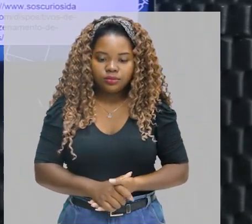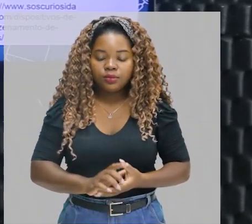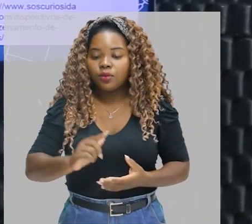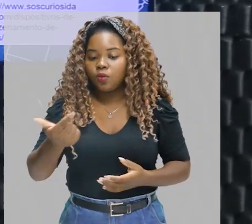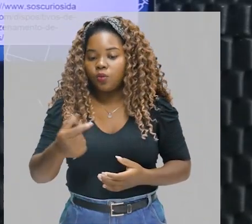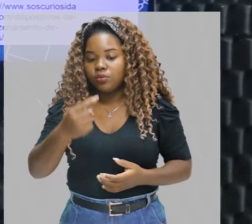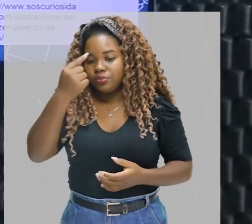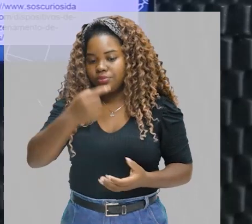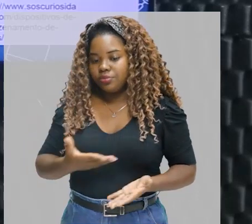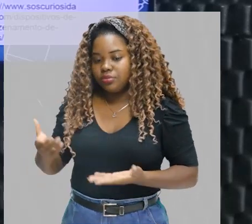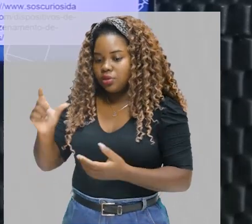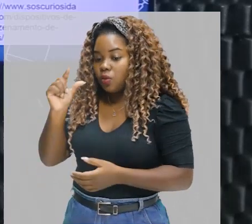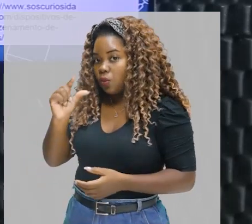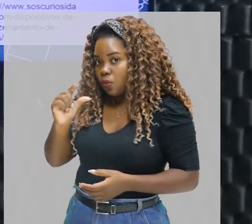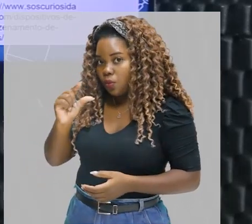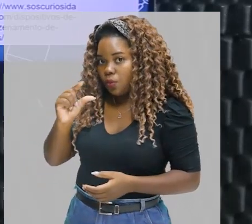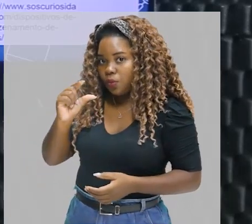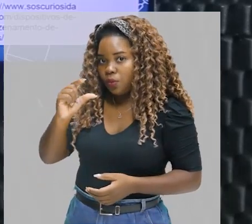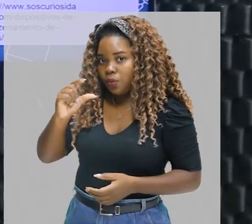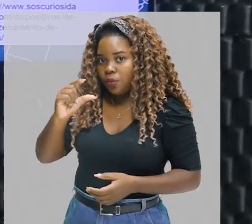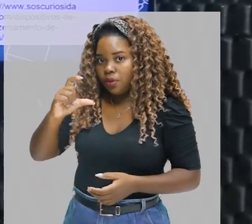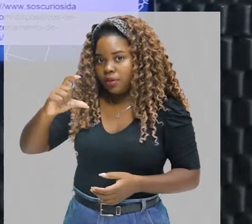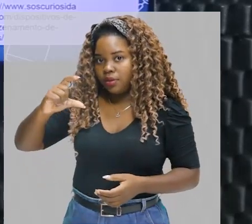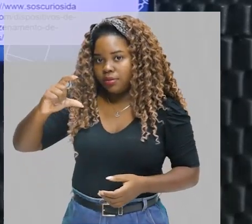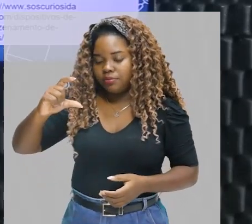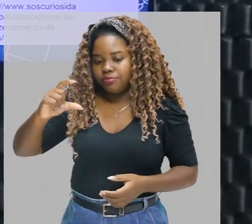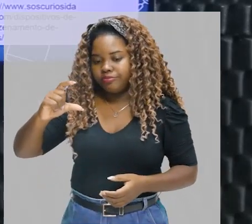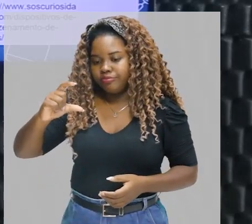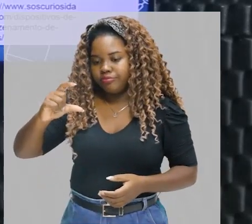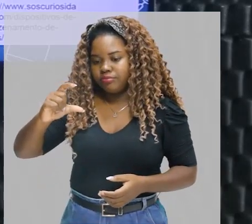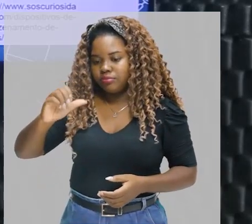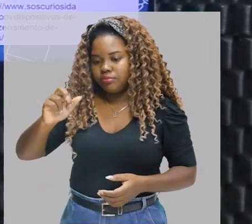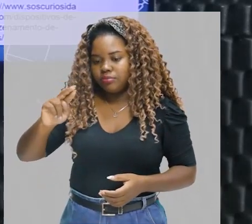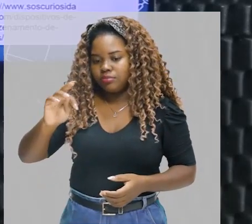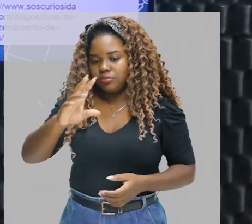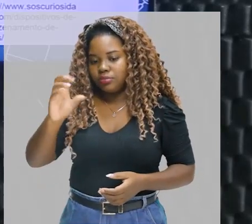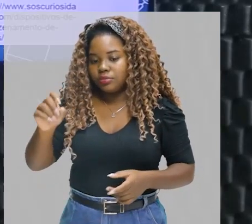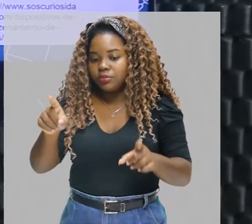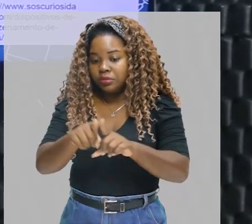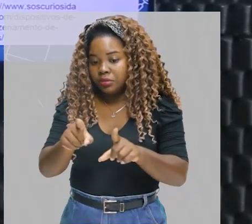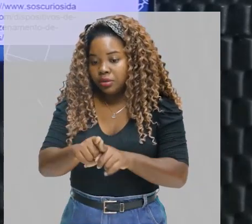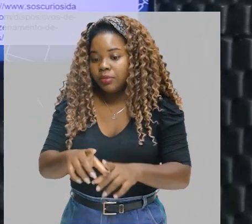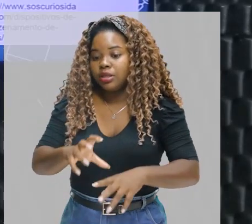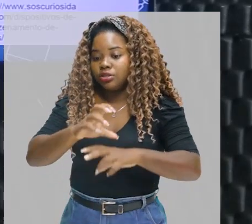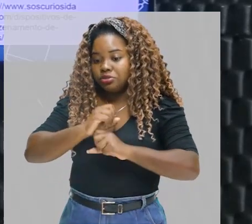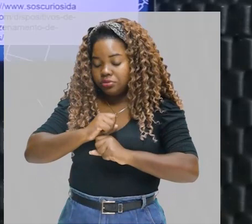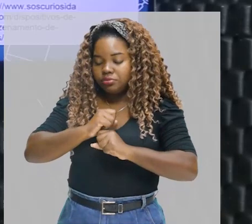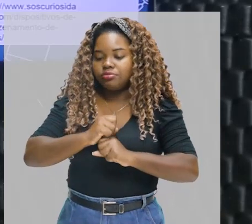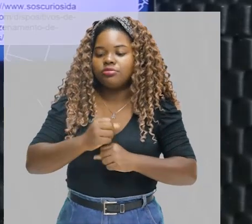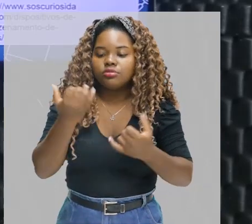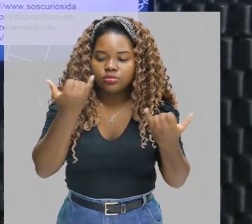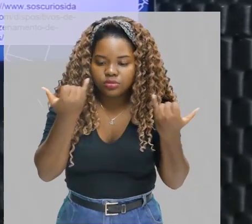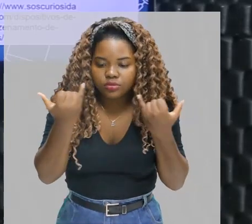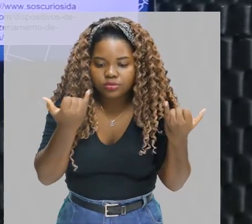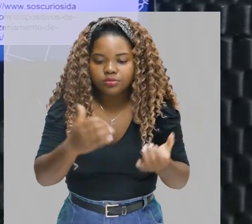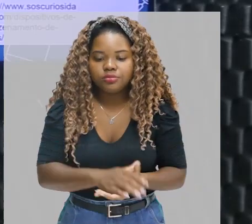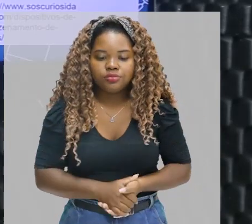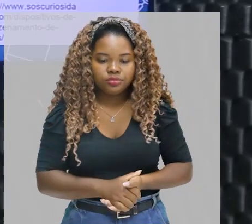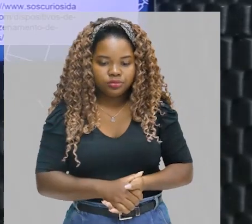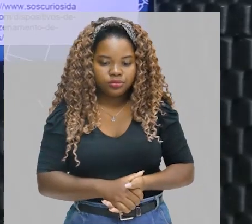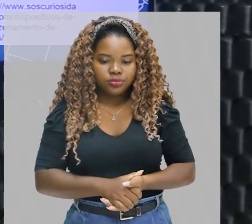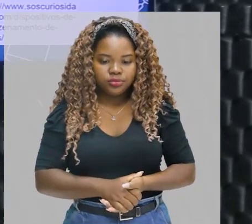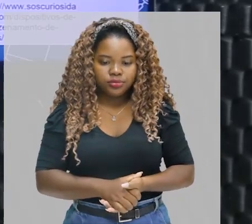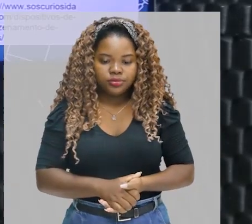Tinha um cartãozinho. Esse cartão ele também fazia armazenamento de informações, certo?